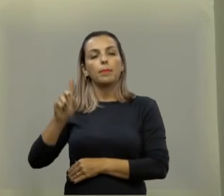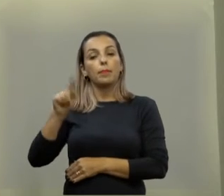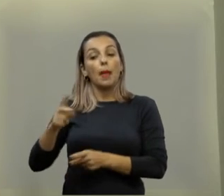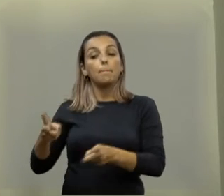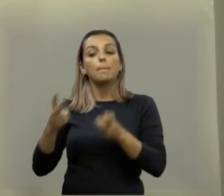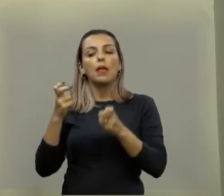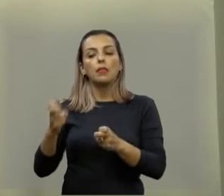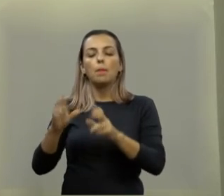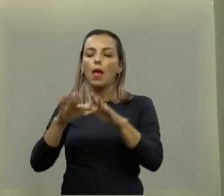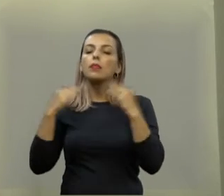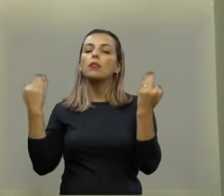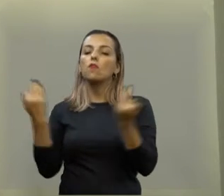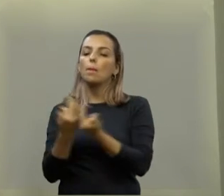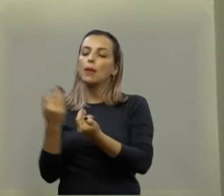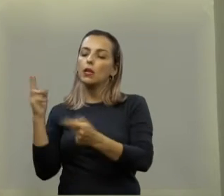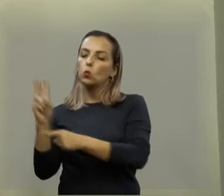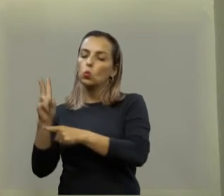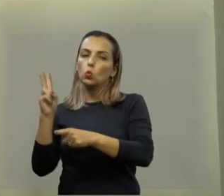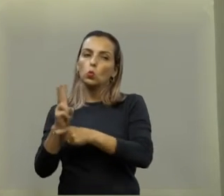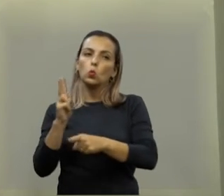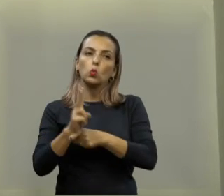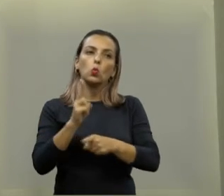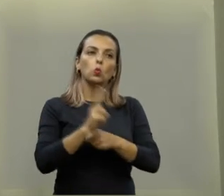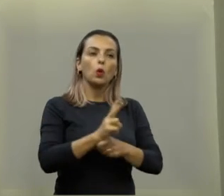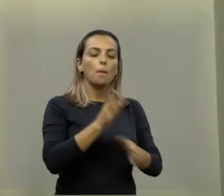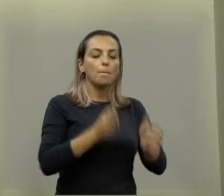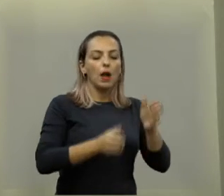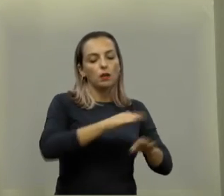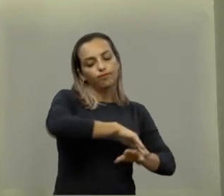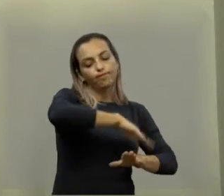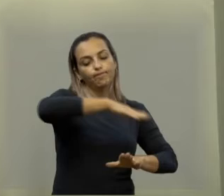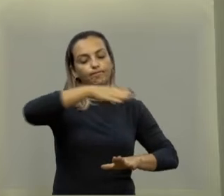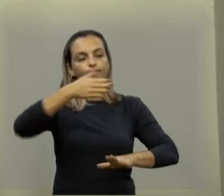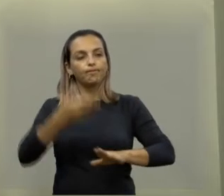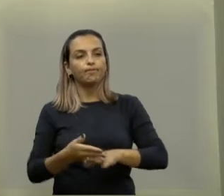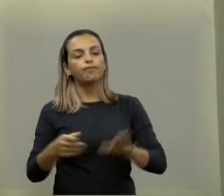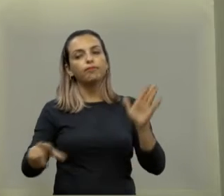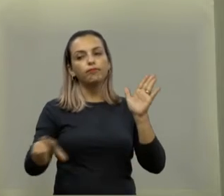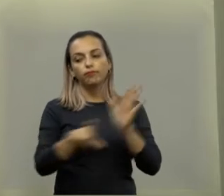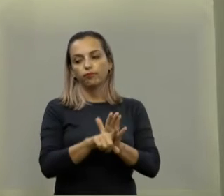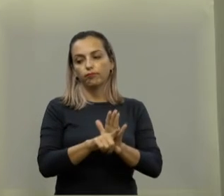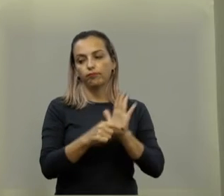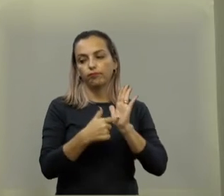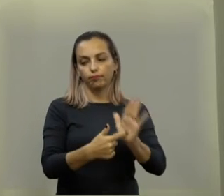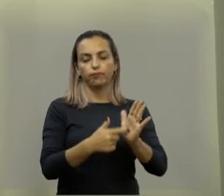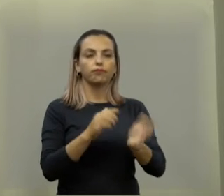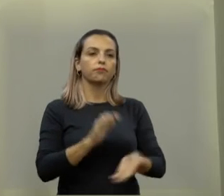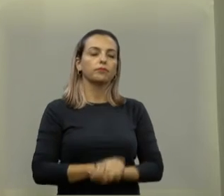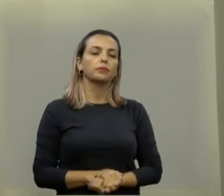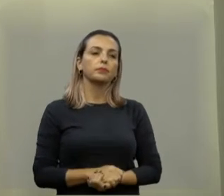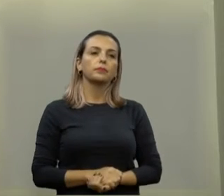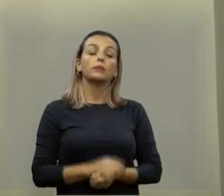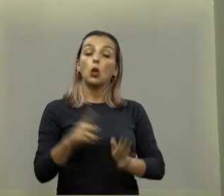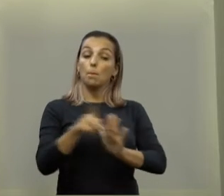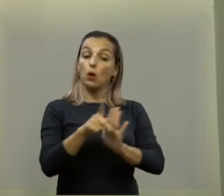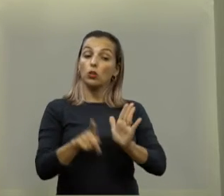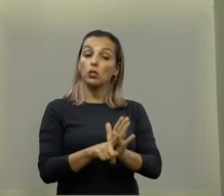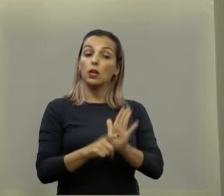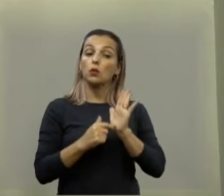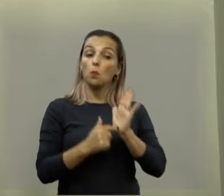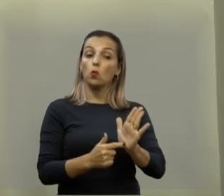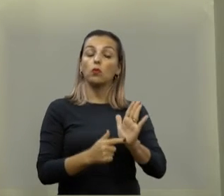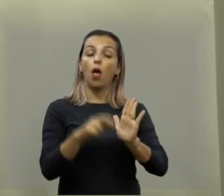famílias cuidam dos jazigos há um tempo maior que o estabelecido por esta lei várias vezes o projeto também fala para